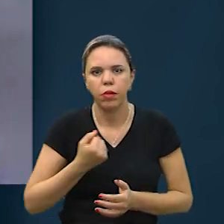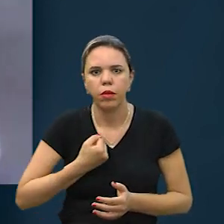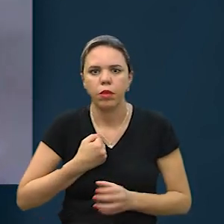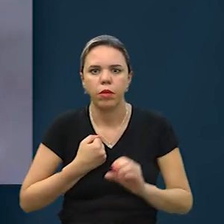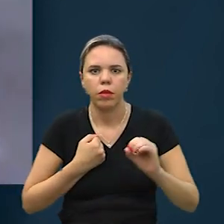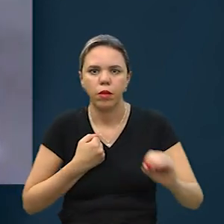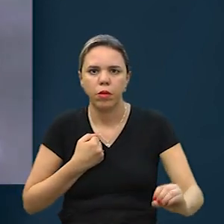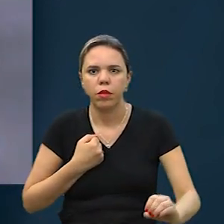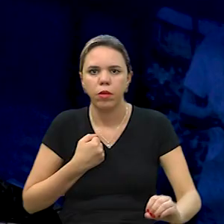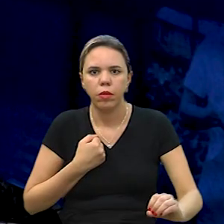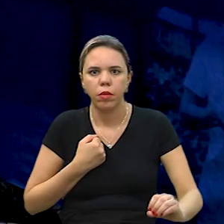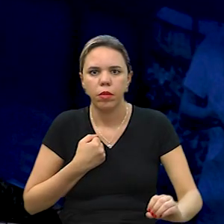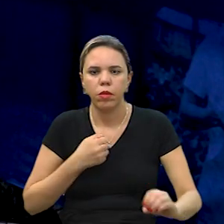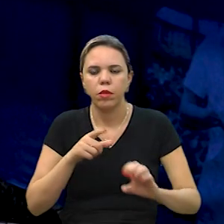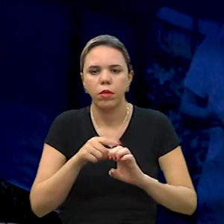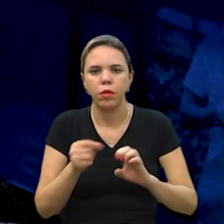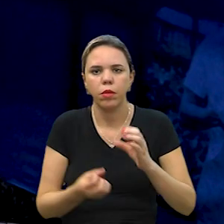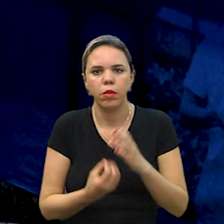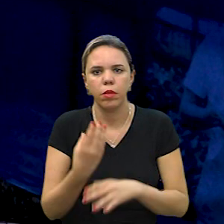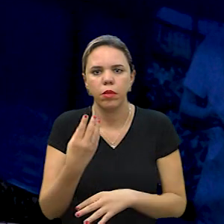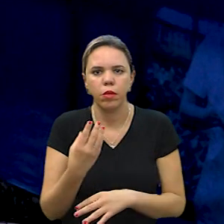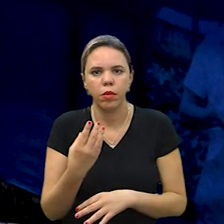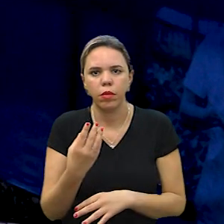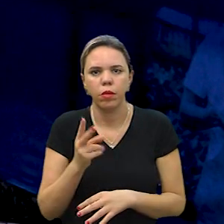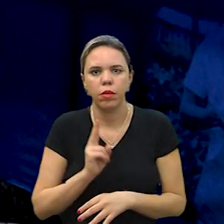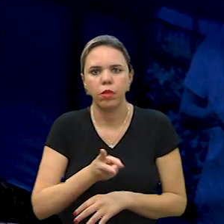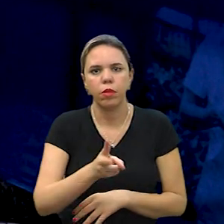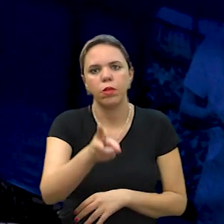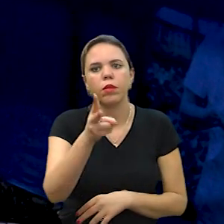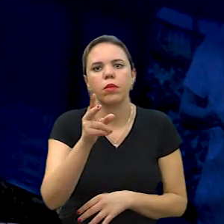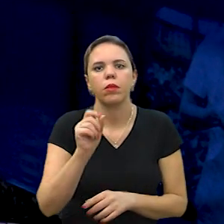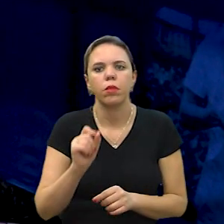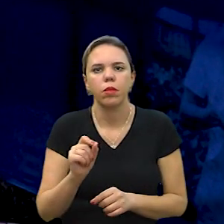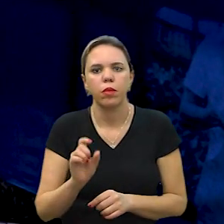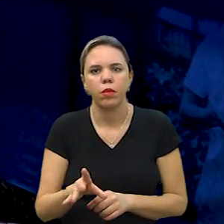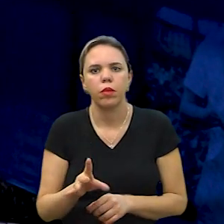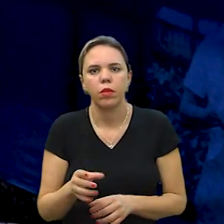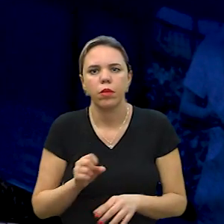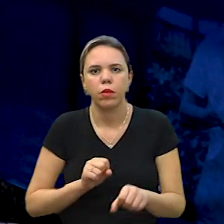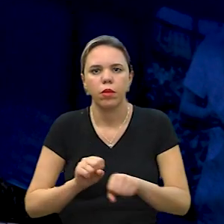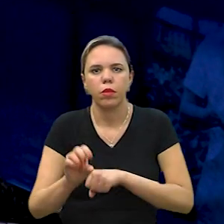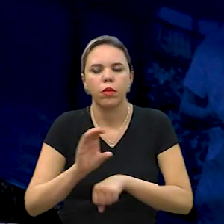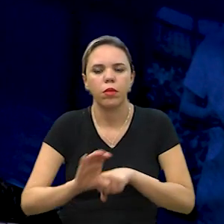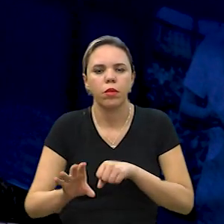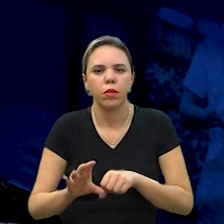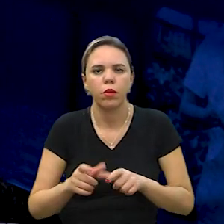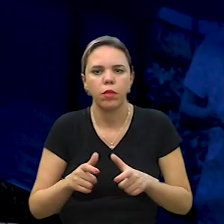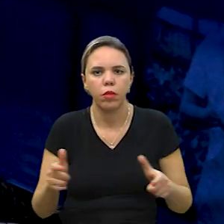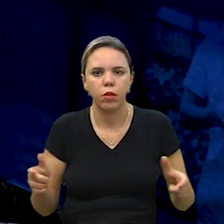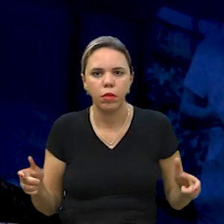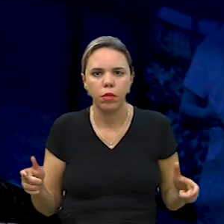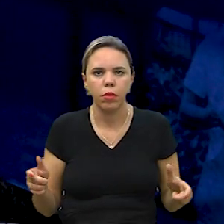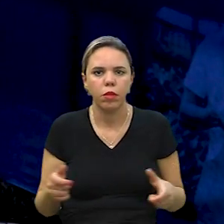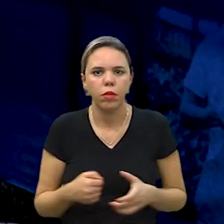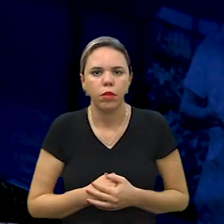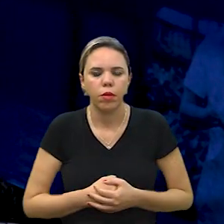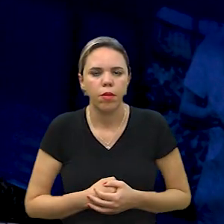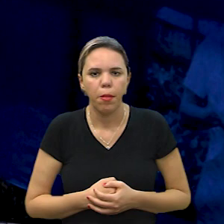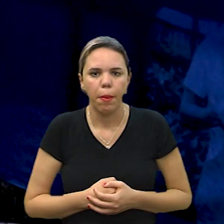prioridade número 0 do empreendedor é permanentemente estar se formando. São